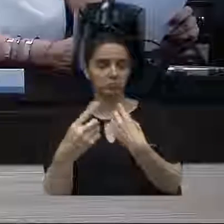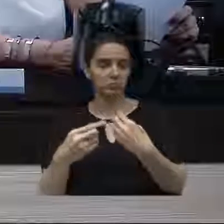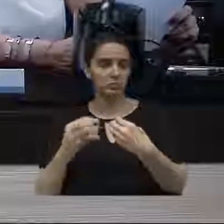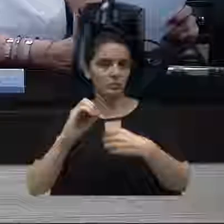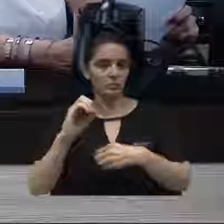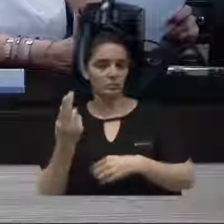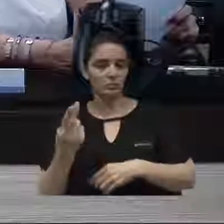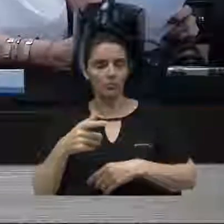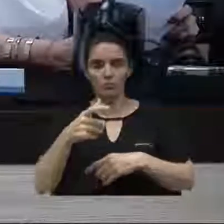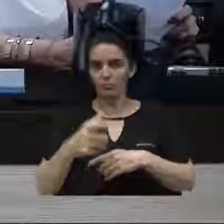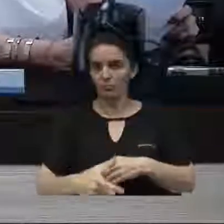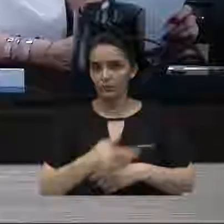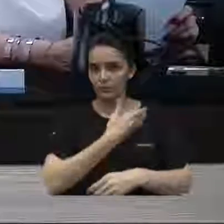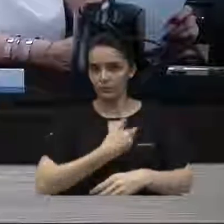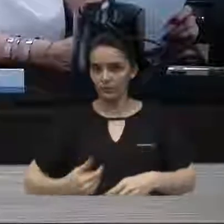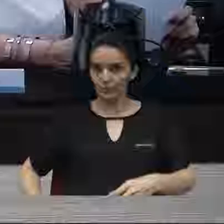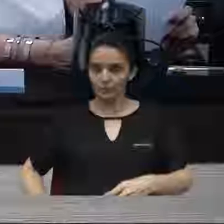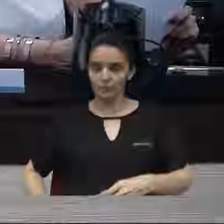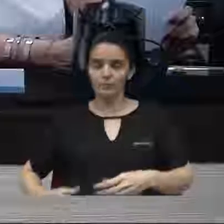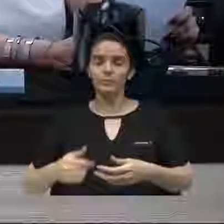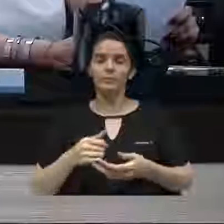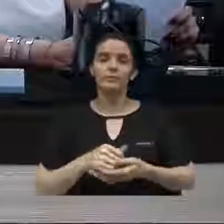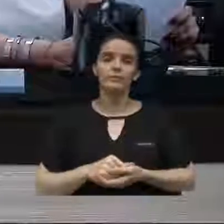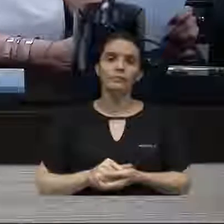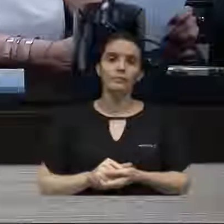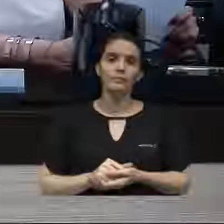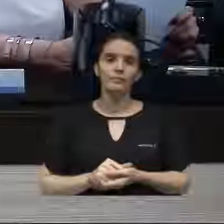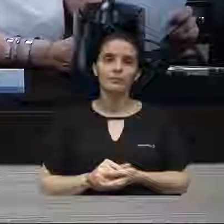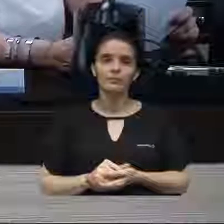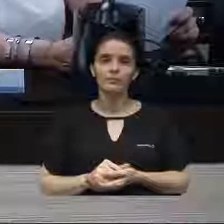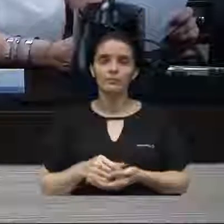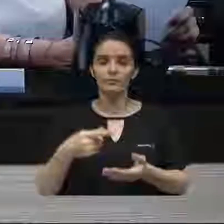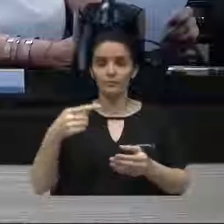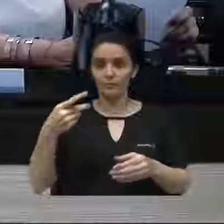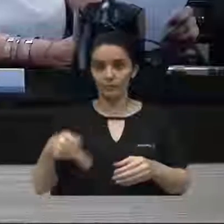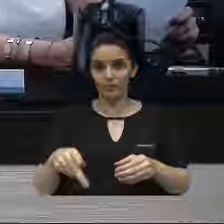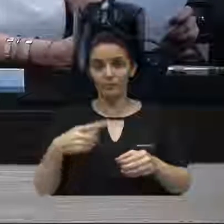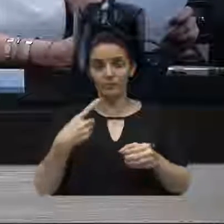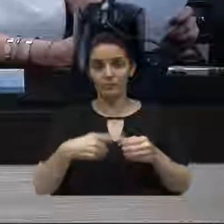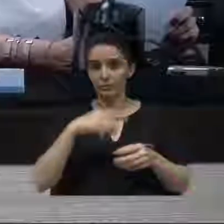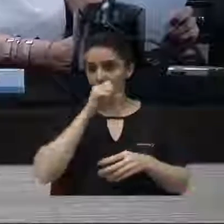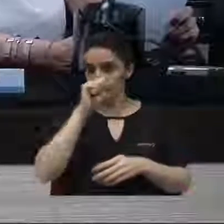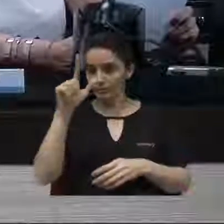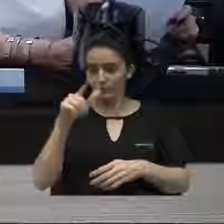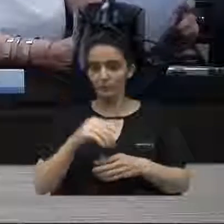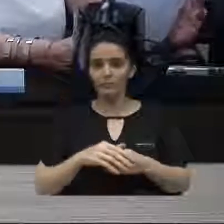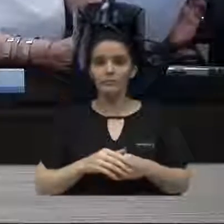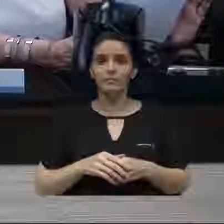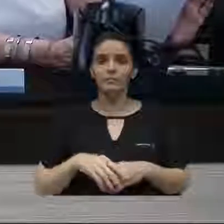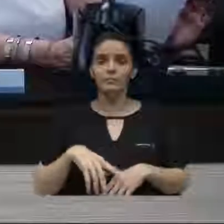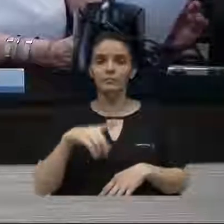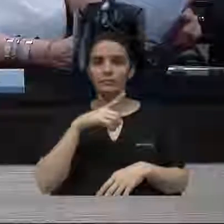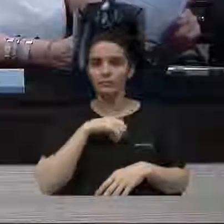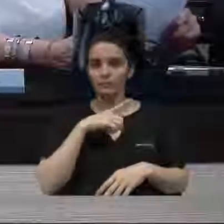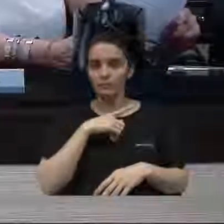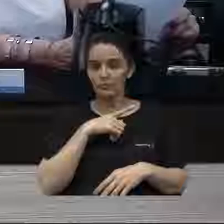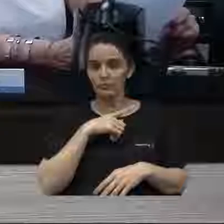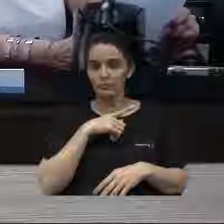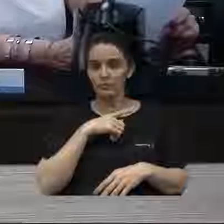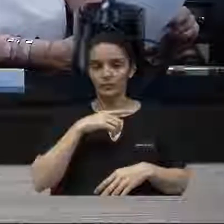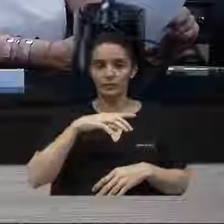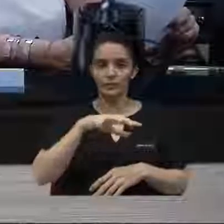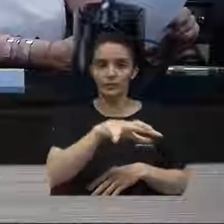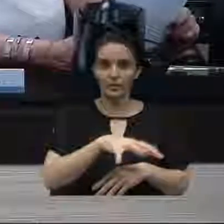lei promulgada pela Egrégia Câmara Municipal de Limeira em nosso município, dispomos das seguintes